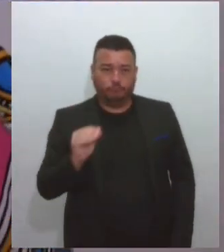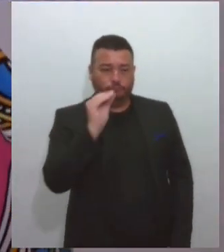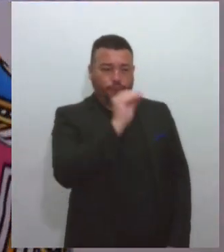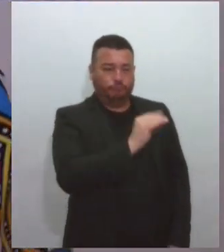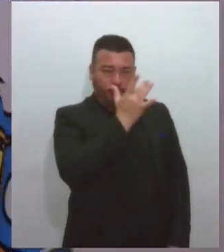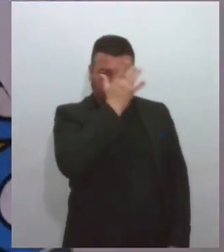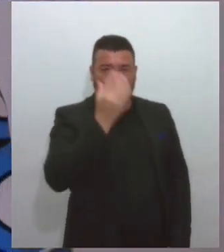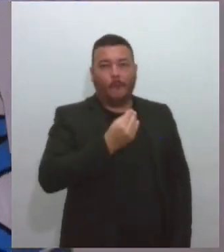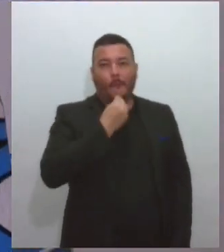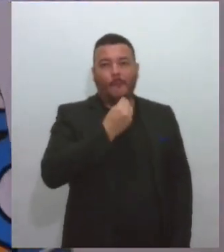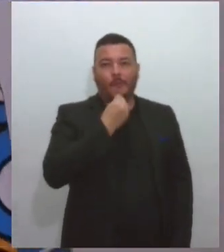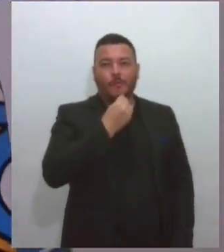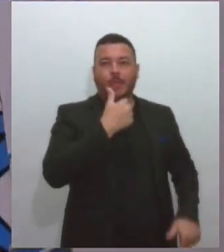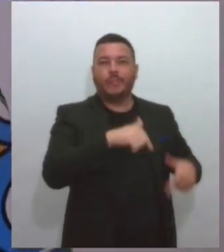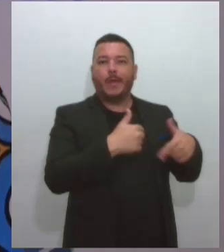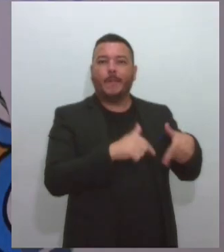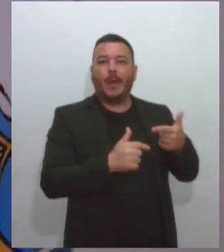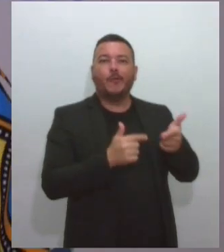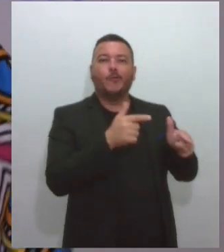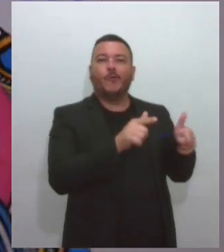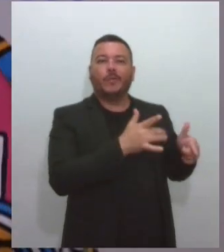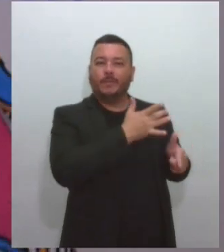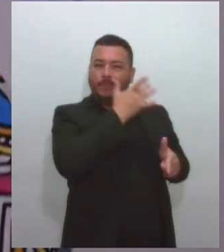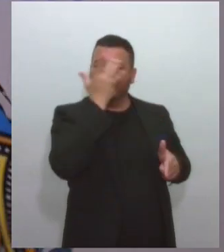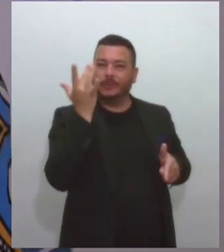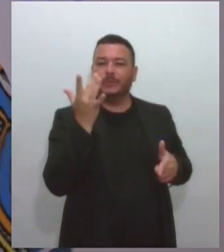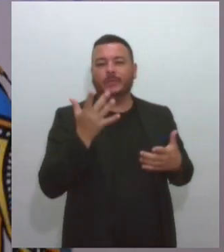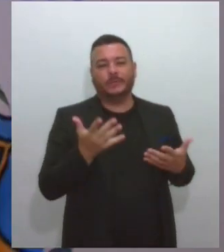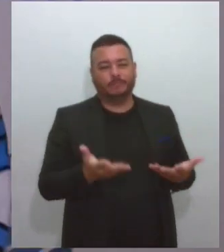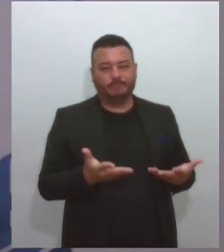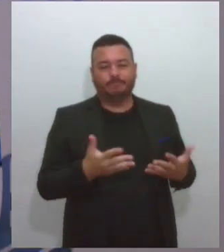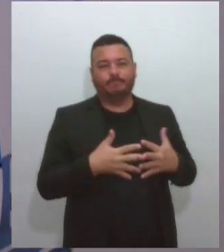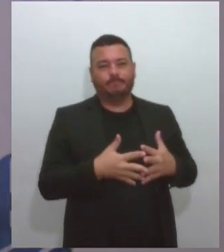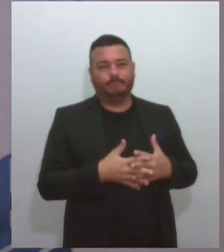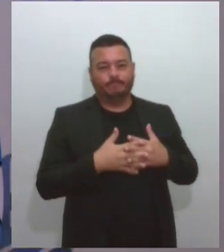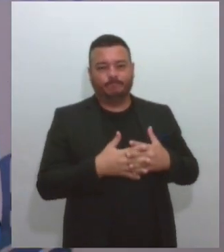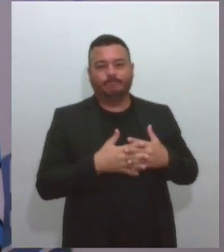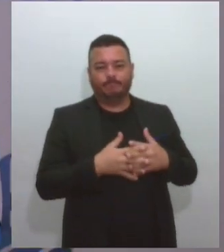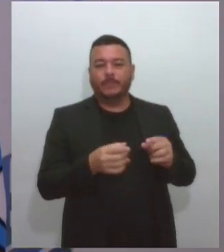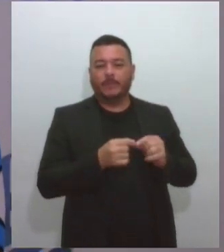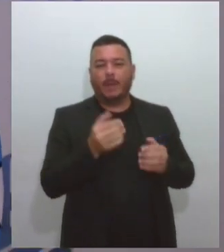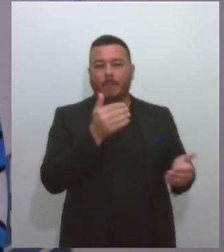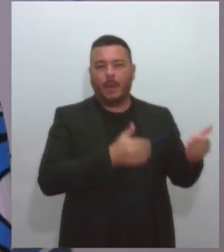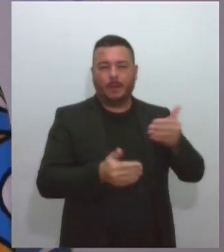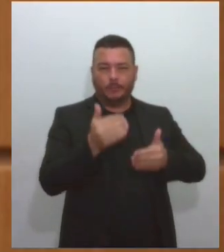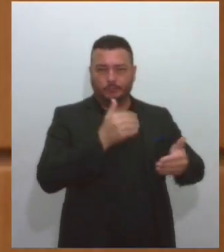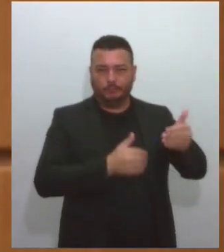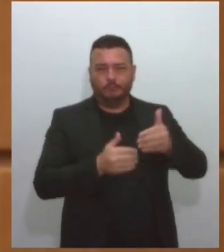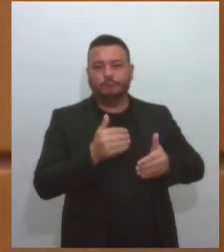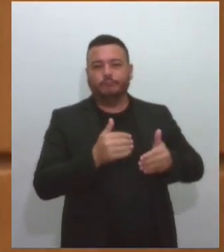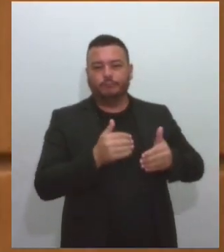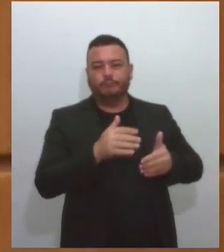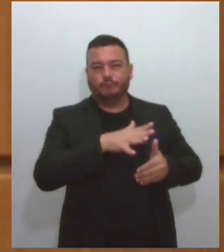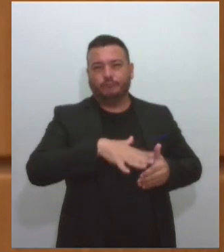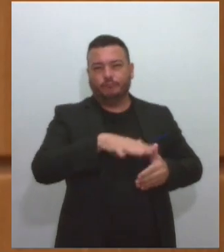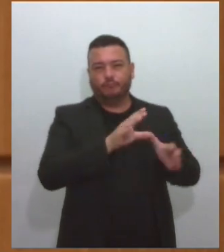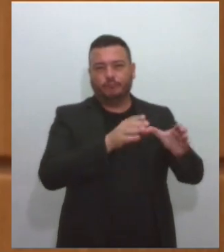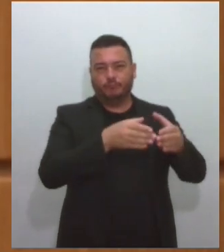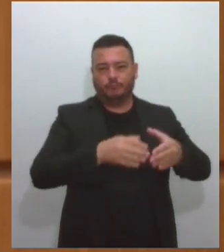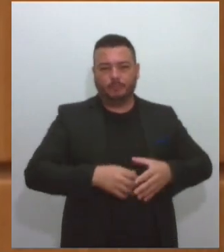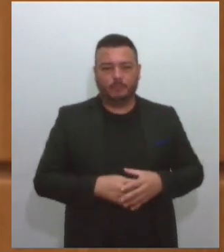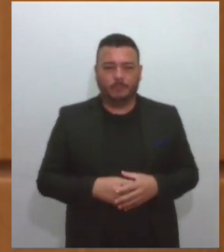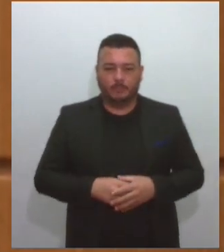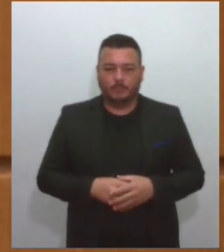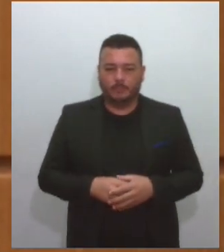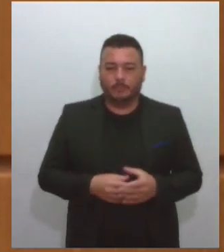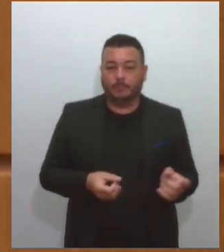dar oportunidade a pessoas, né, que fazem parte aos seus agrupamentos políticos. Retomando as funções